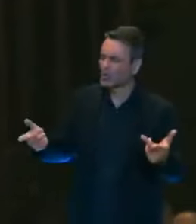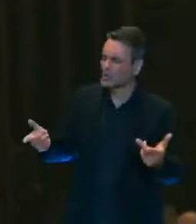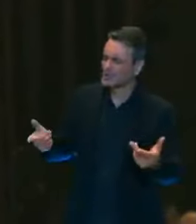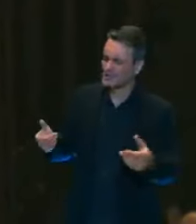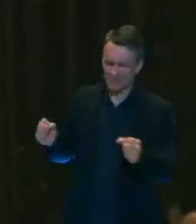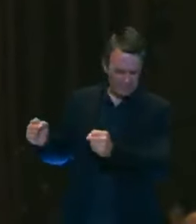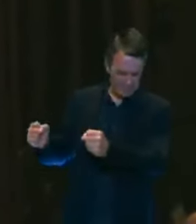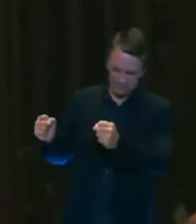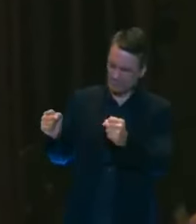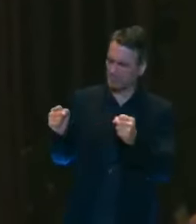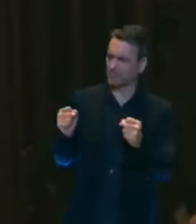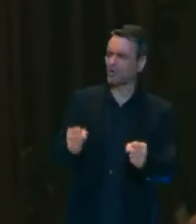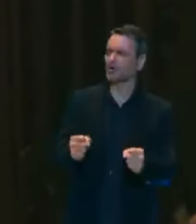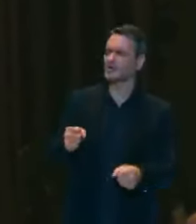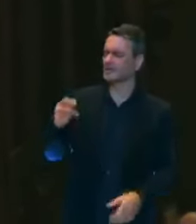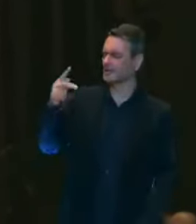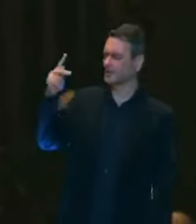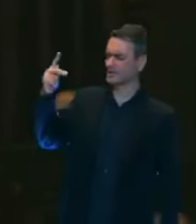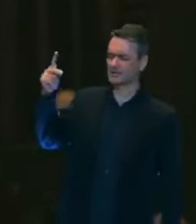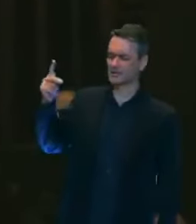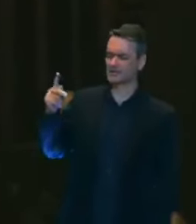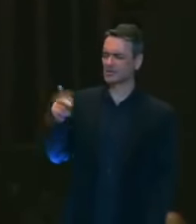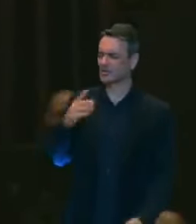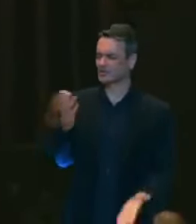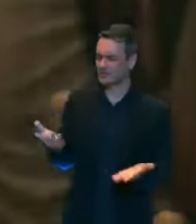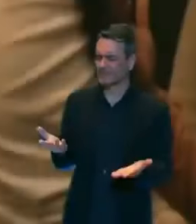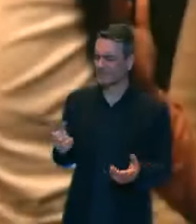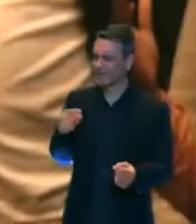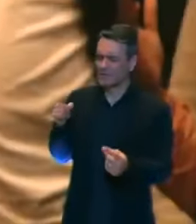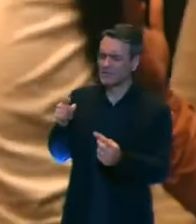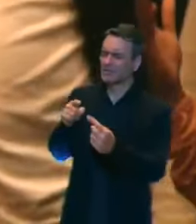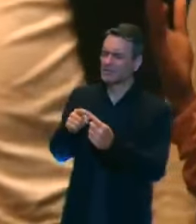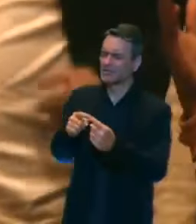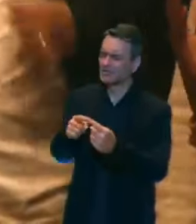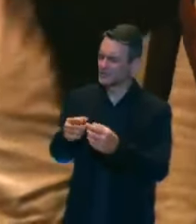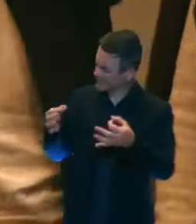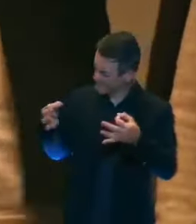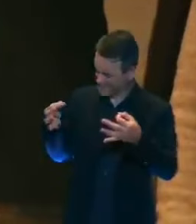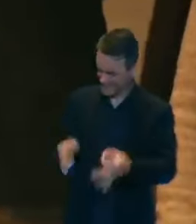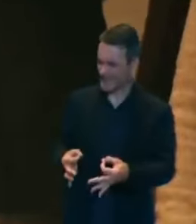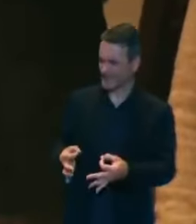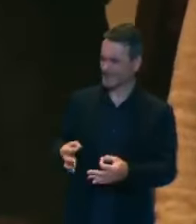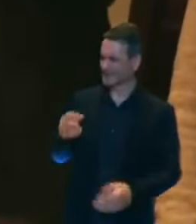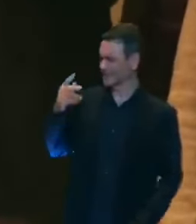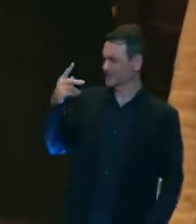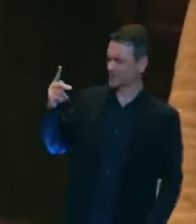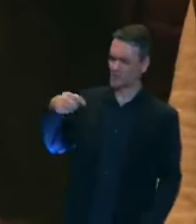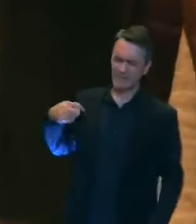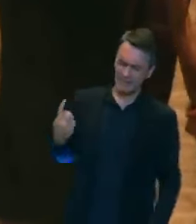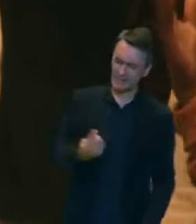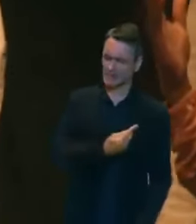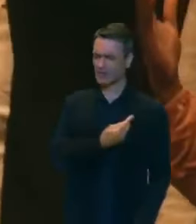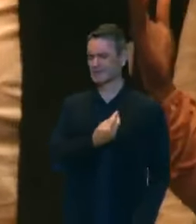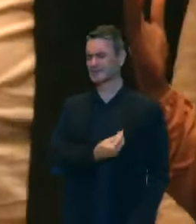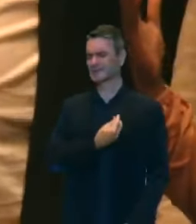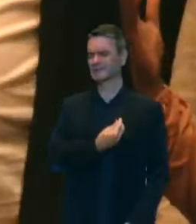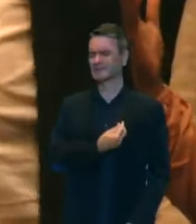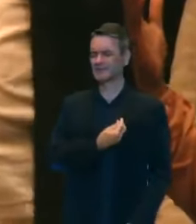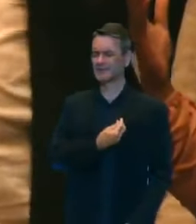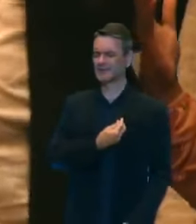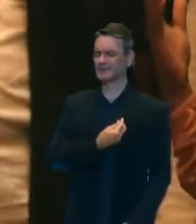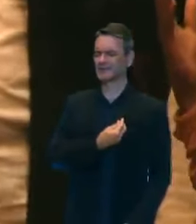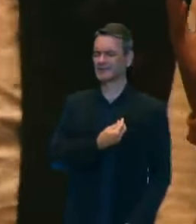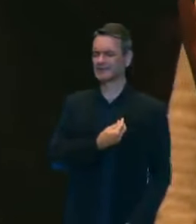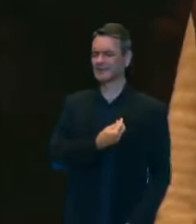ser elevados, ter a perspectiva certa. A do Senhor nos faz voar, nos leva aos lugares